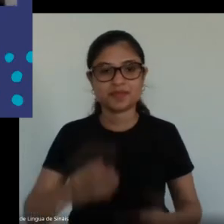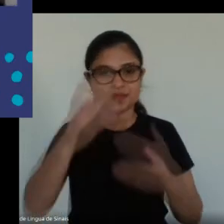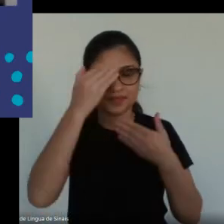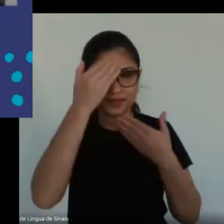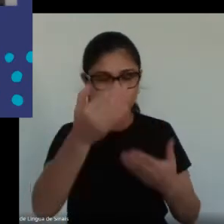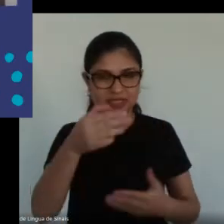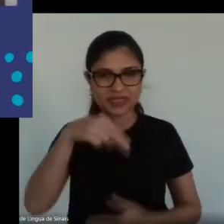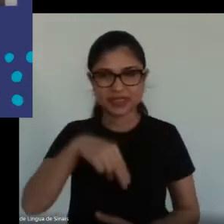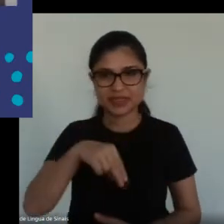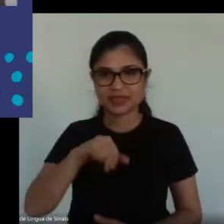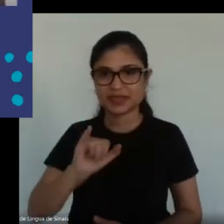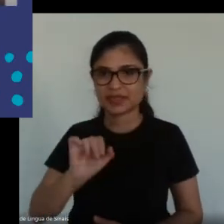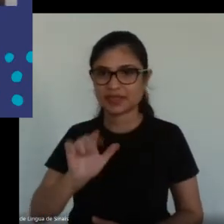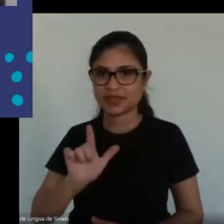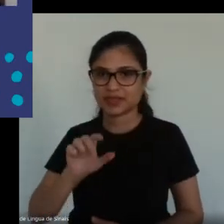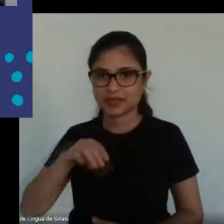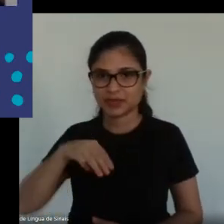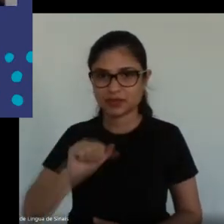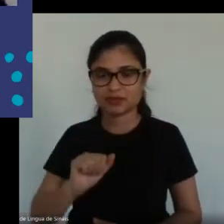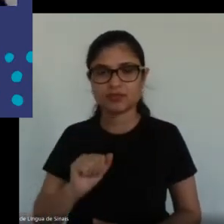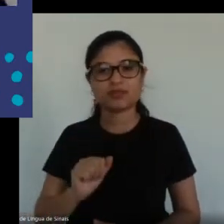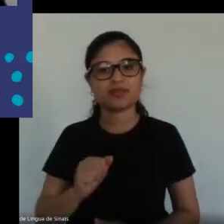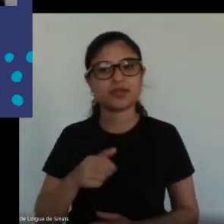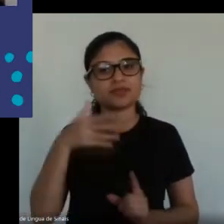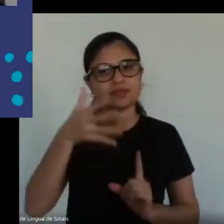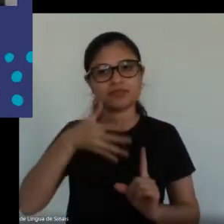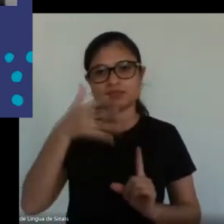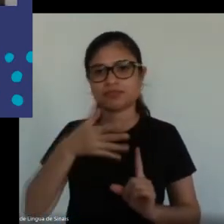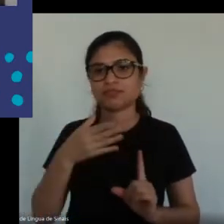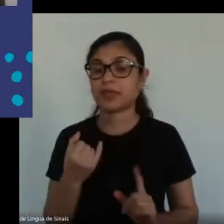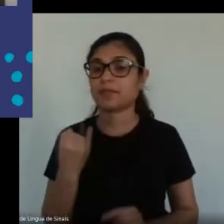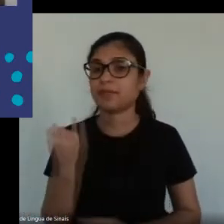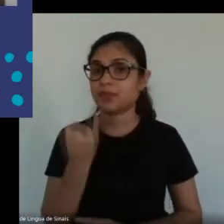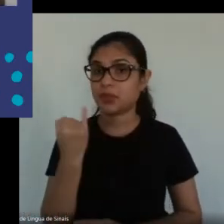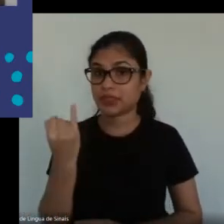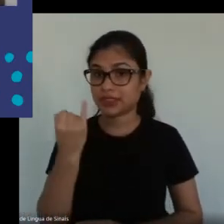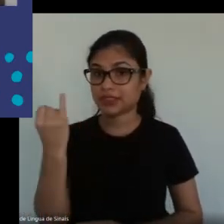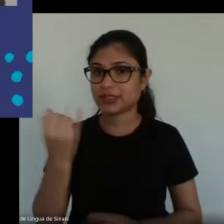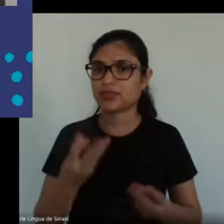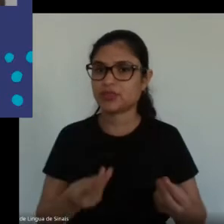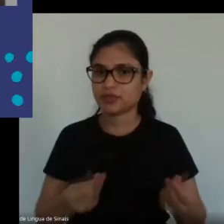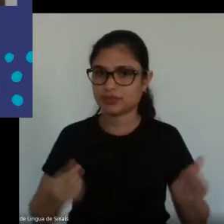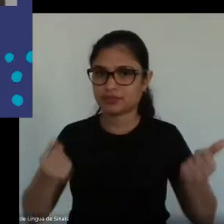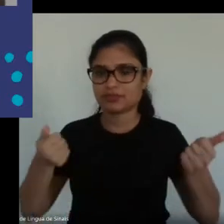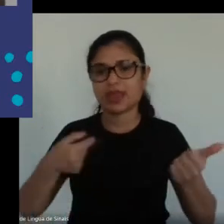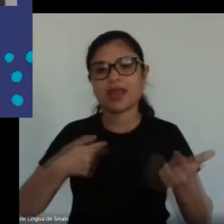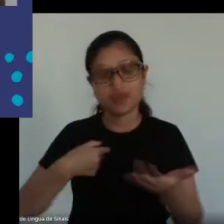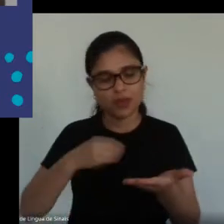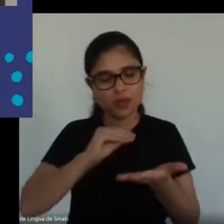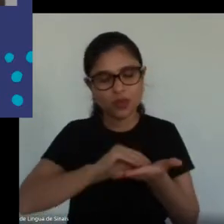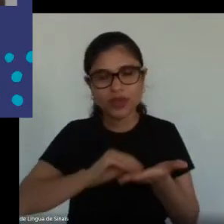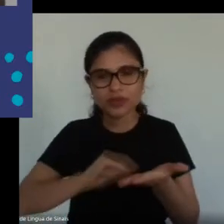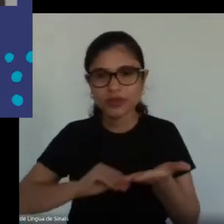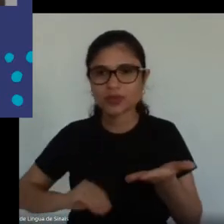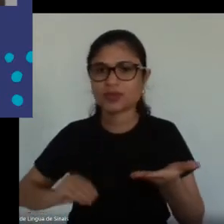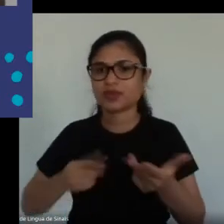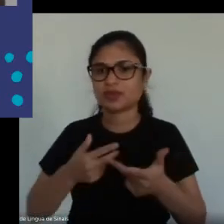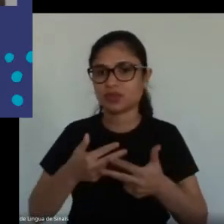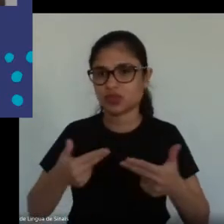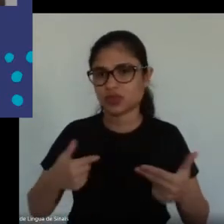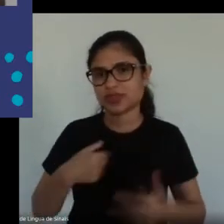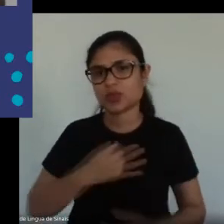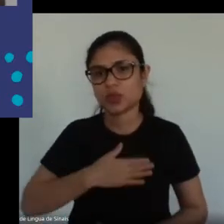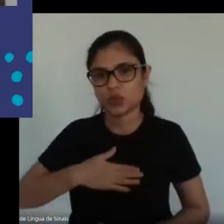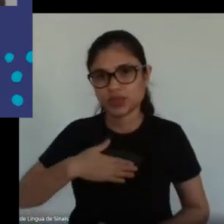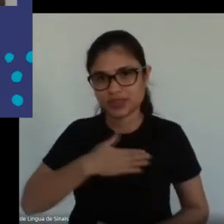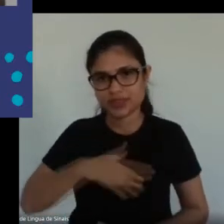Muito obrigada, Nilma. Sua fala foi muito importante e enriquecedora. Eu até anotei aqui umas coisas que eu gostei que você